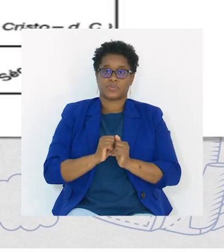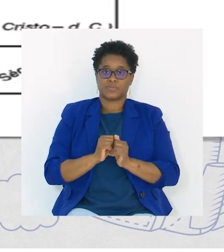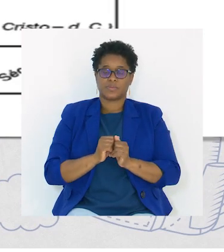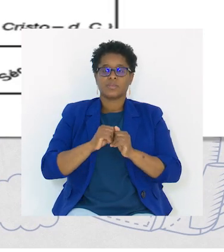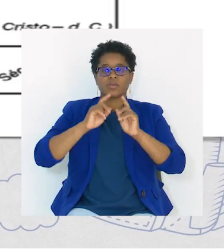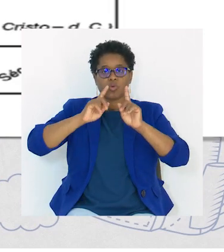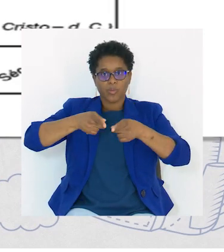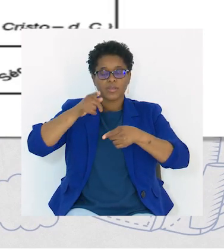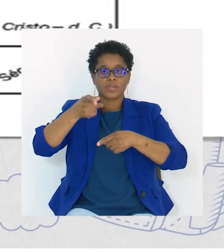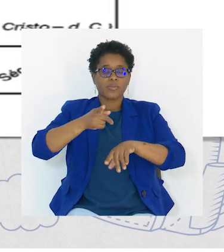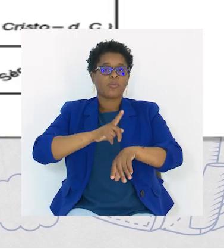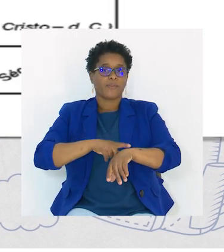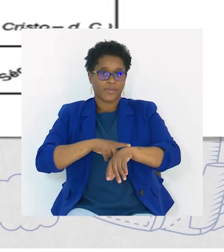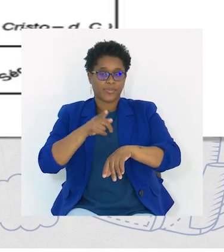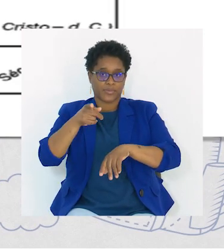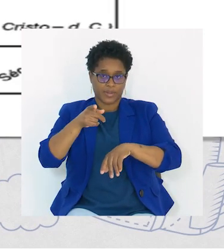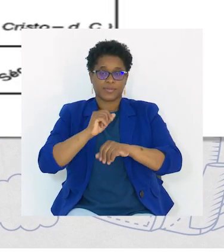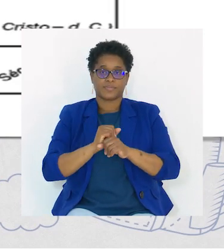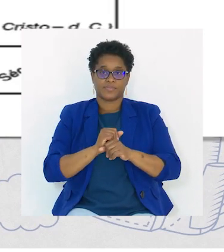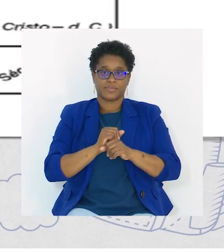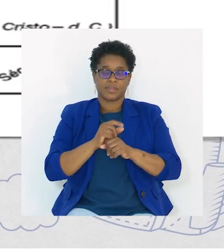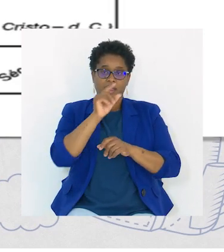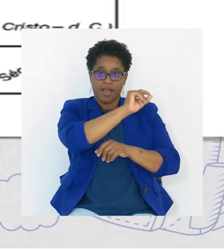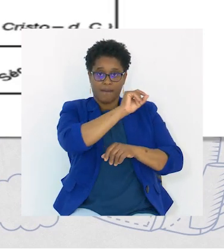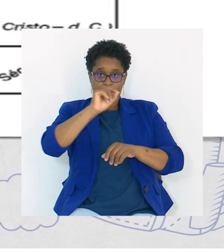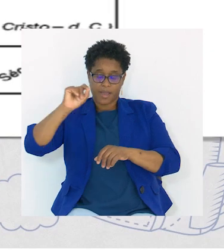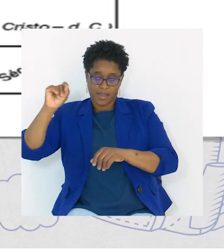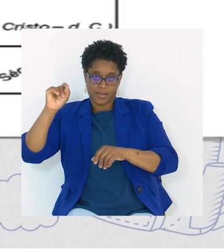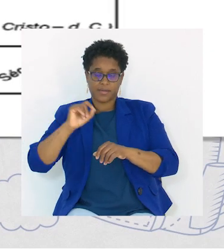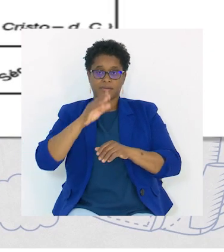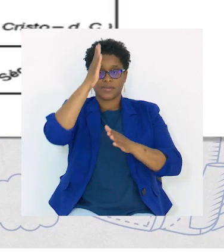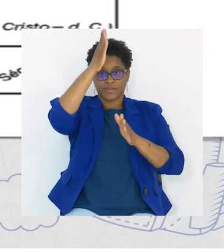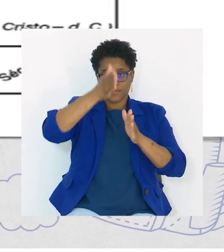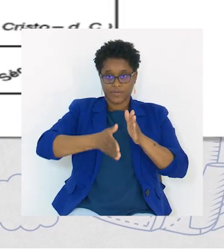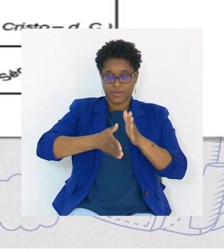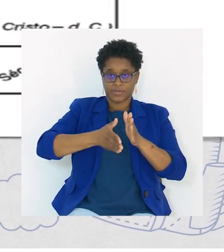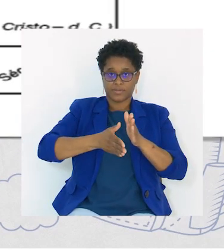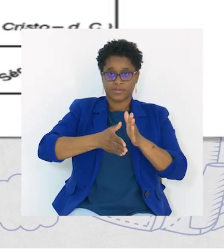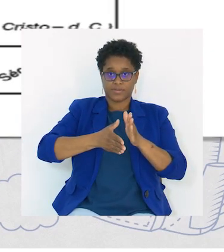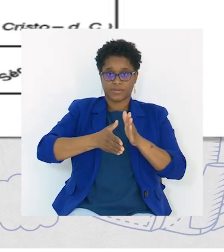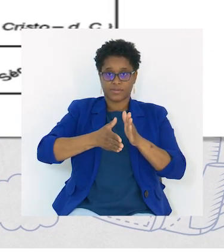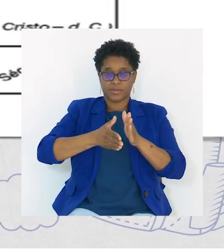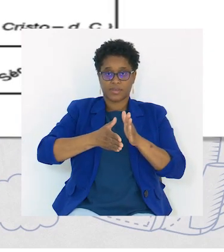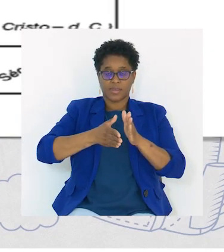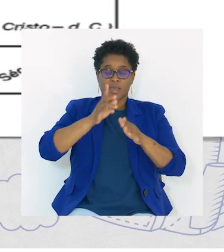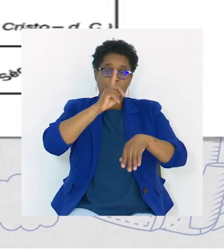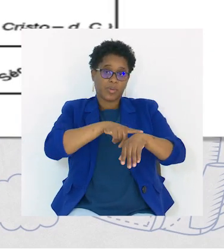A partir deste momento, a barra cronológica divide-se